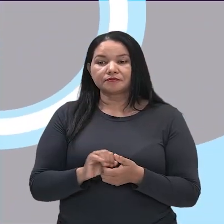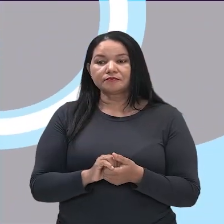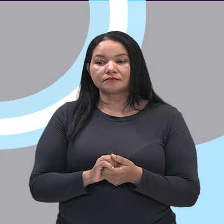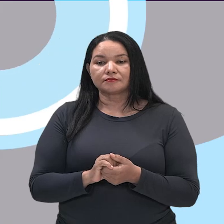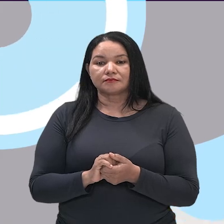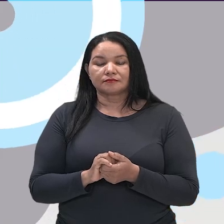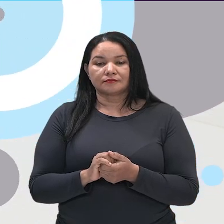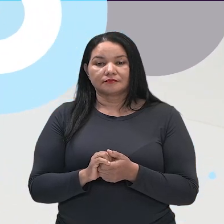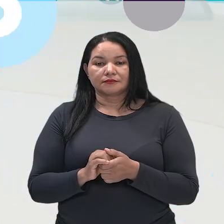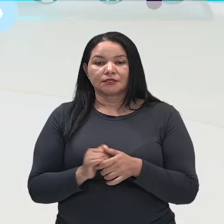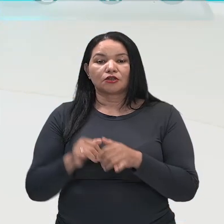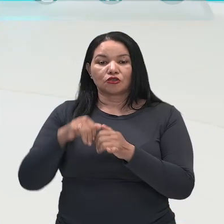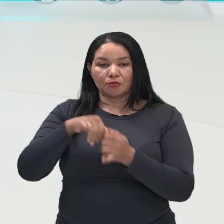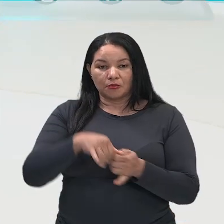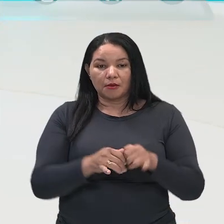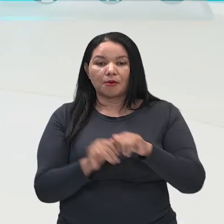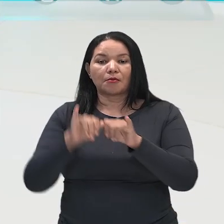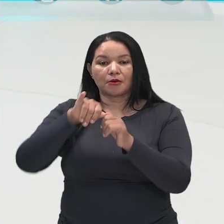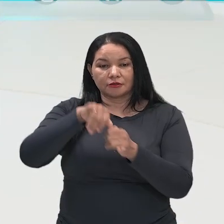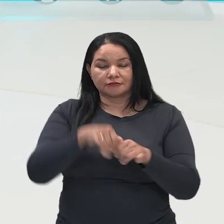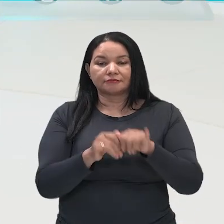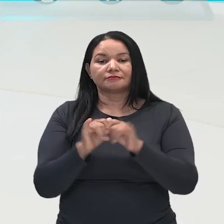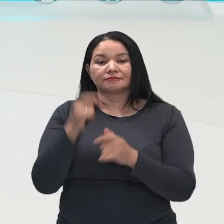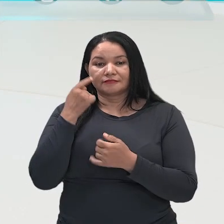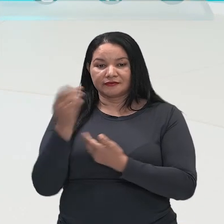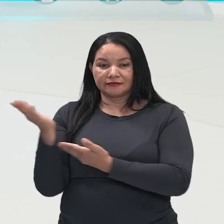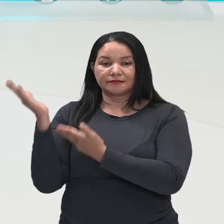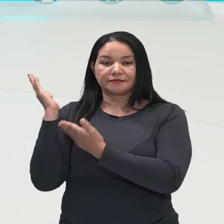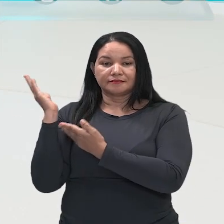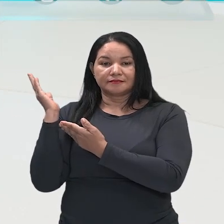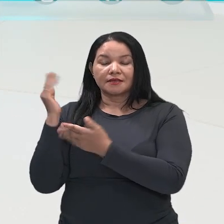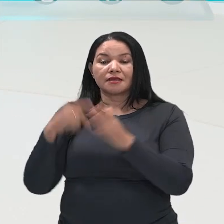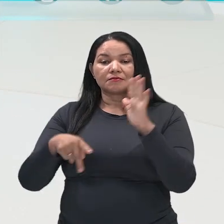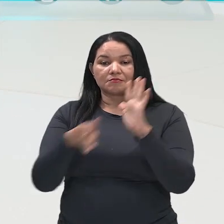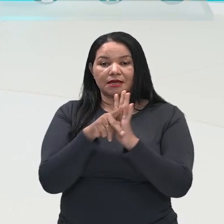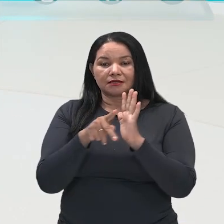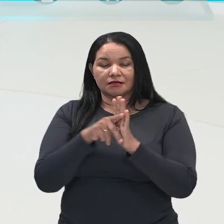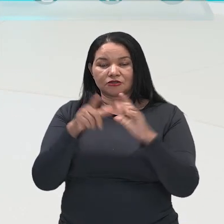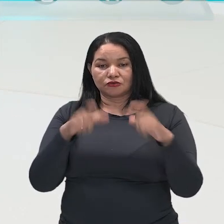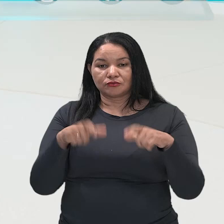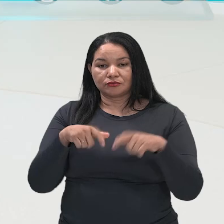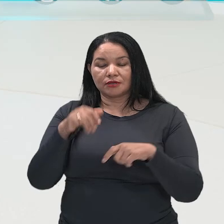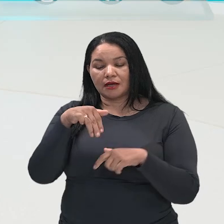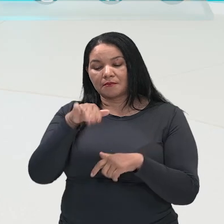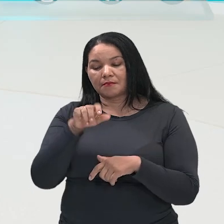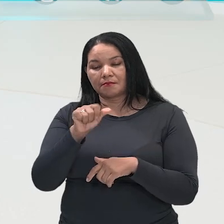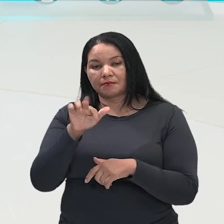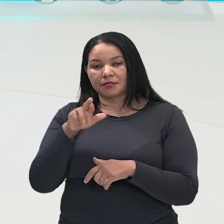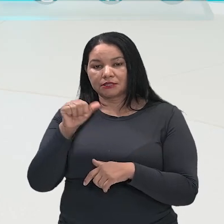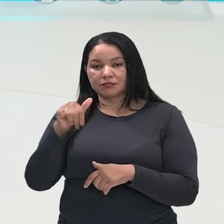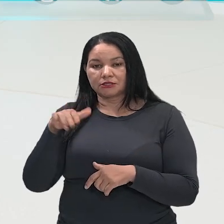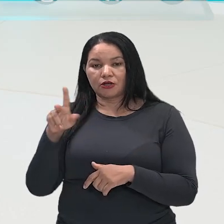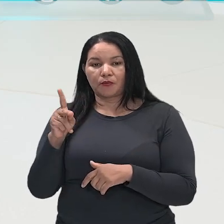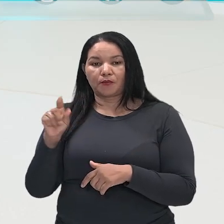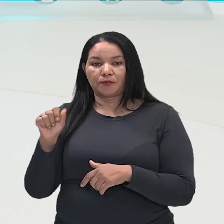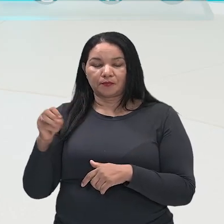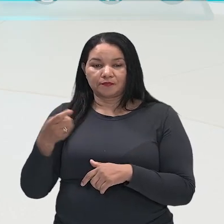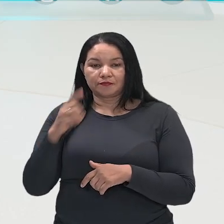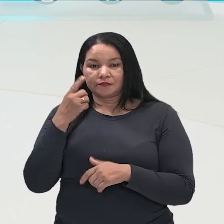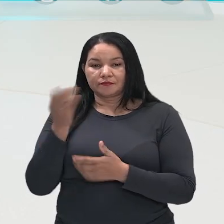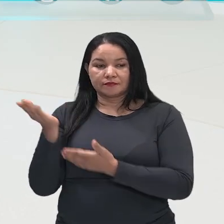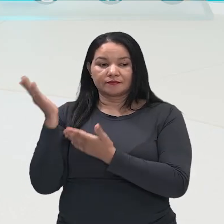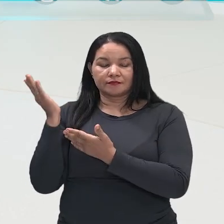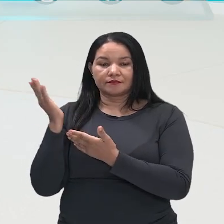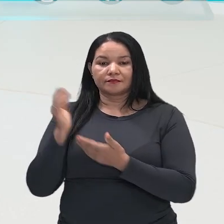para vocês justamente essa imagem do Bumba Meu Boi, certo? Então aqui vocês estão vendo o Bumba Meu